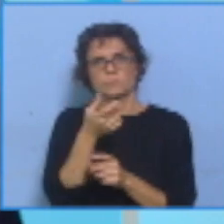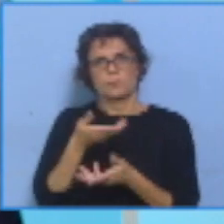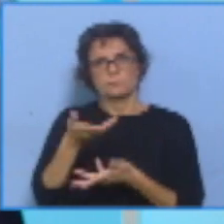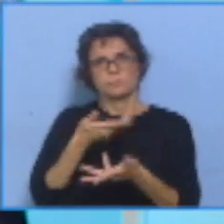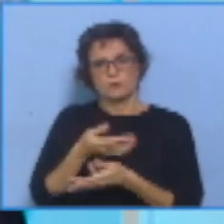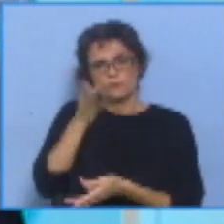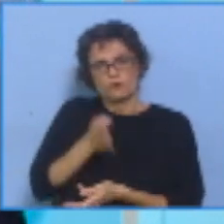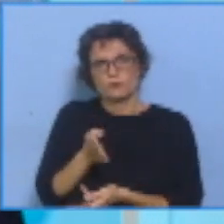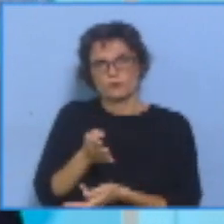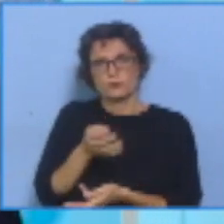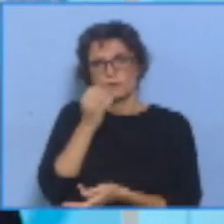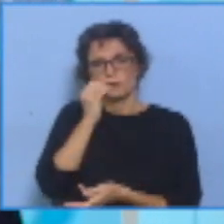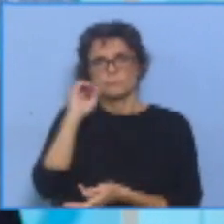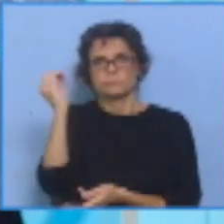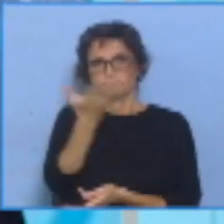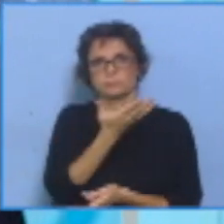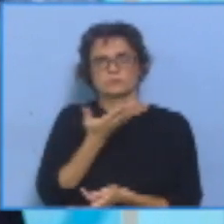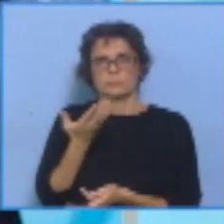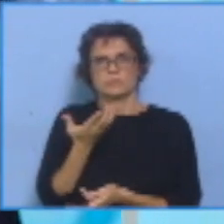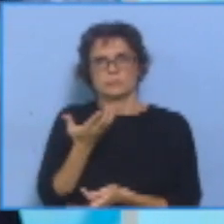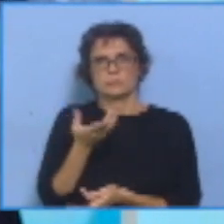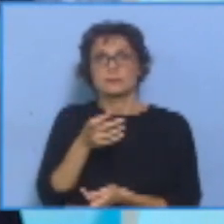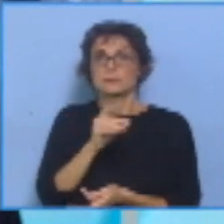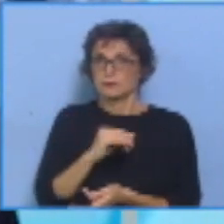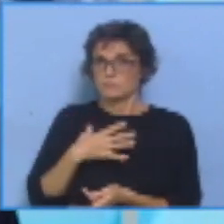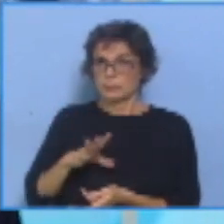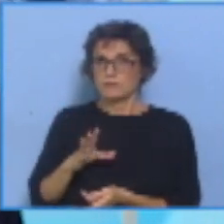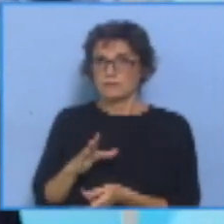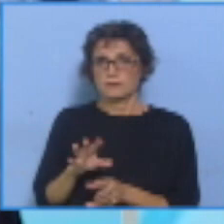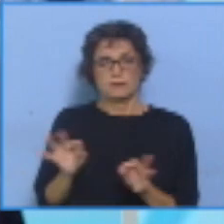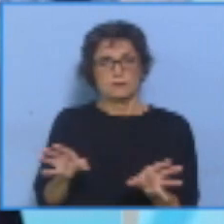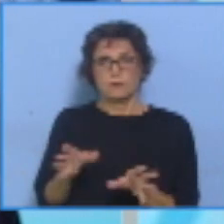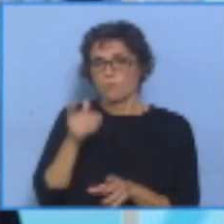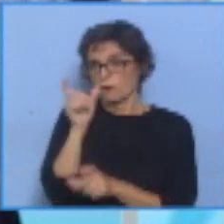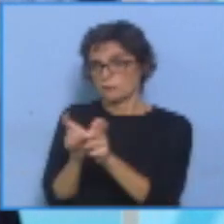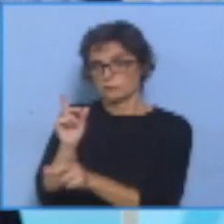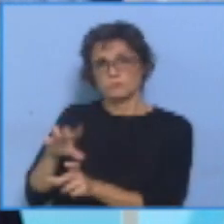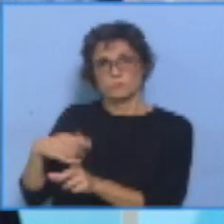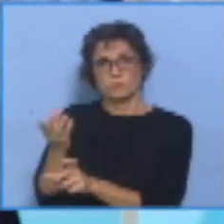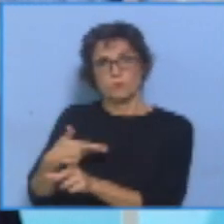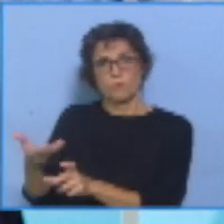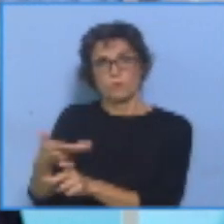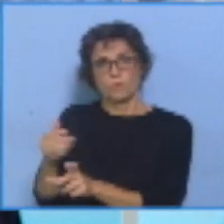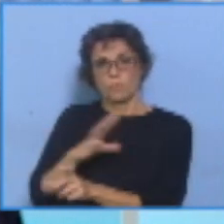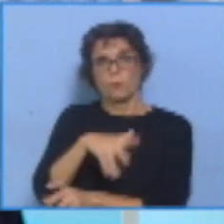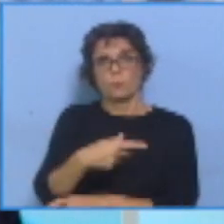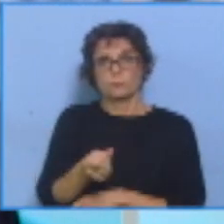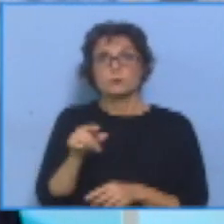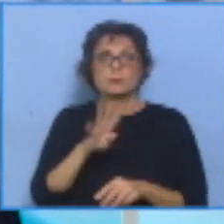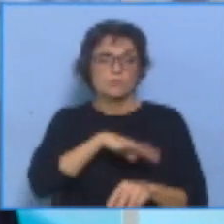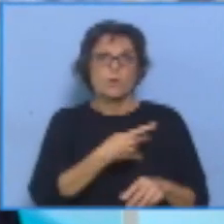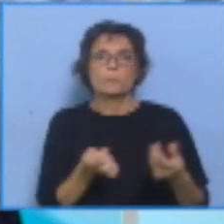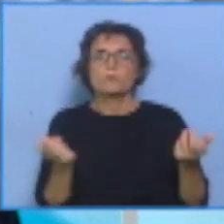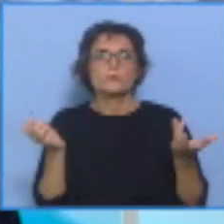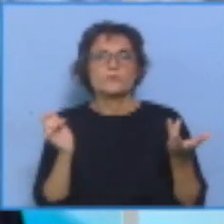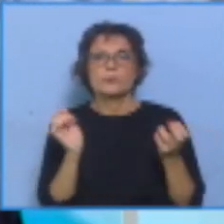pedra, também quer ter uma relação justa com os homens e com o mundo. É por isso que a poesia é uma moral. E é por isso que a